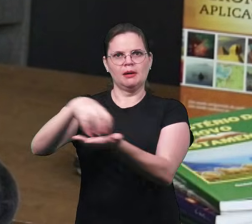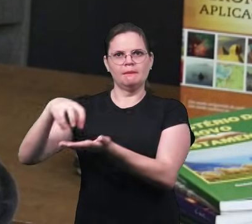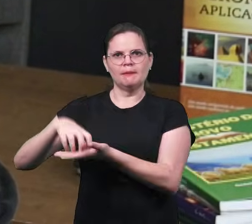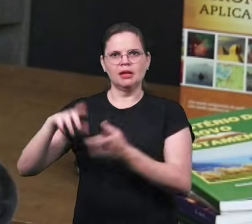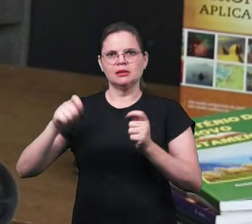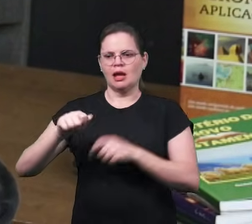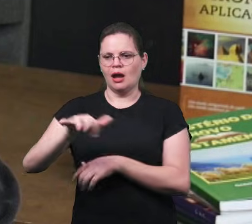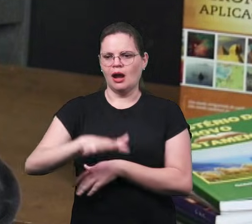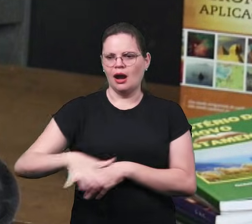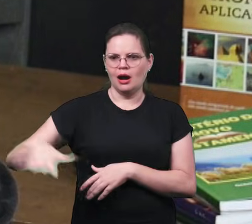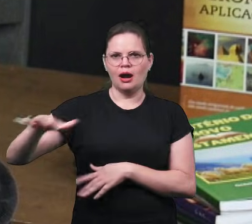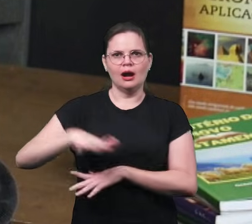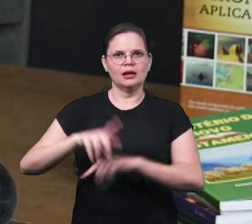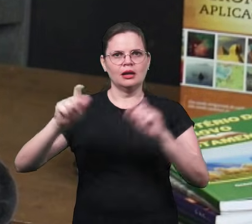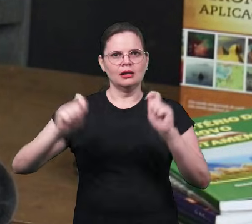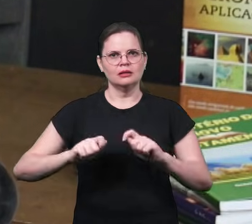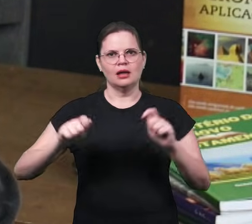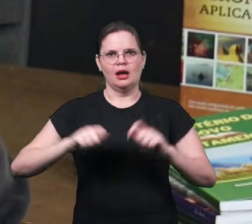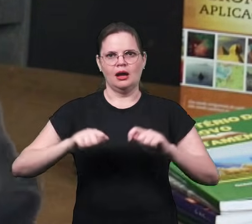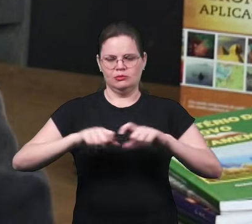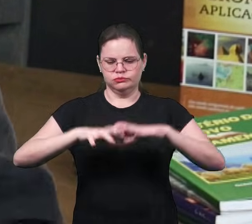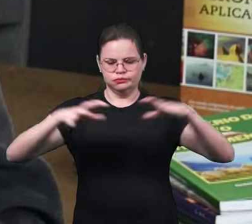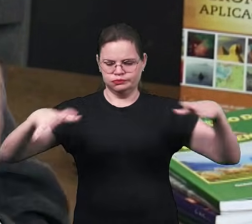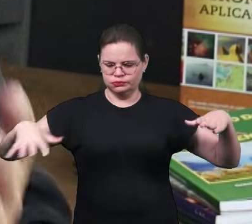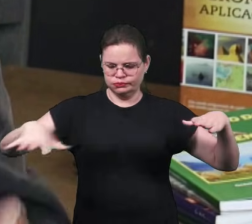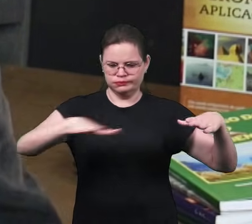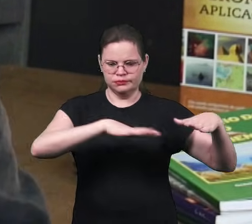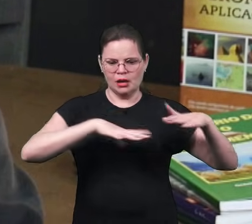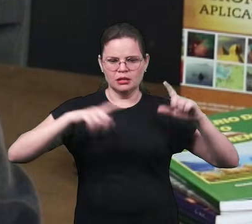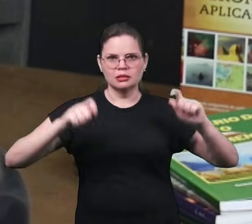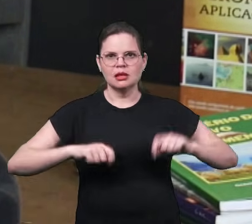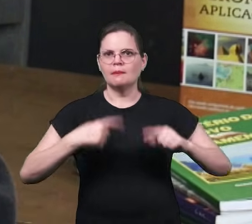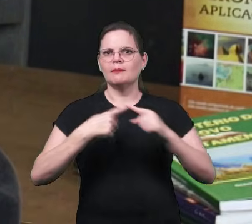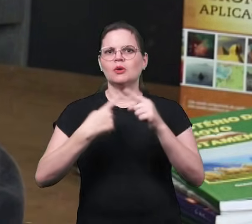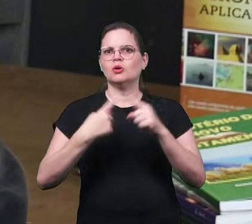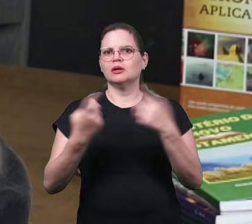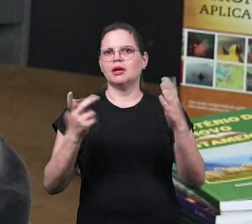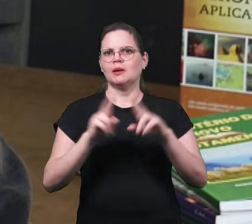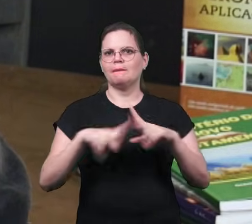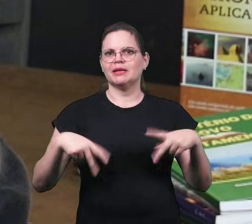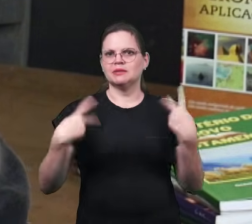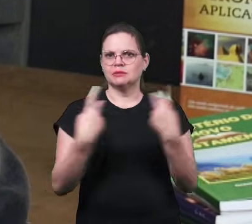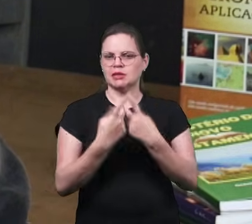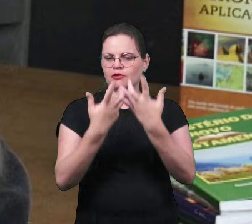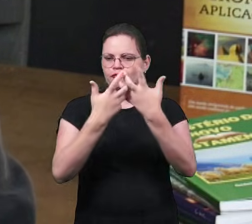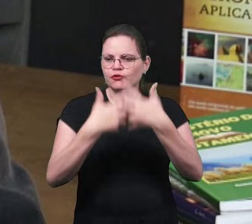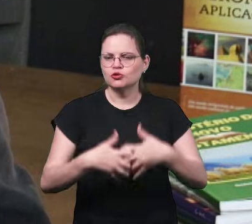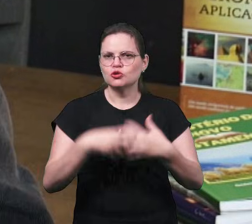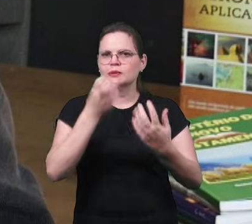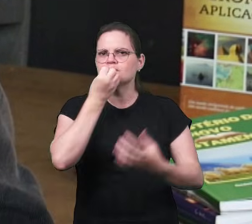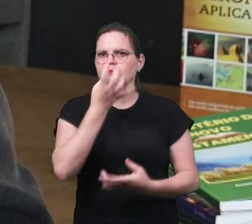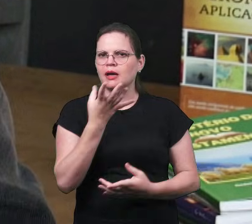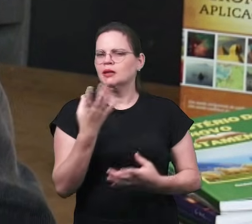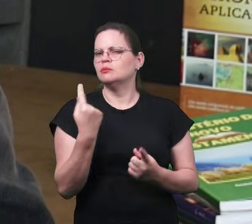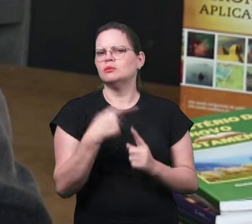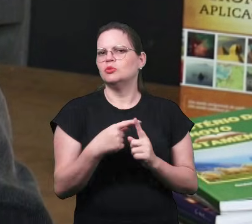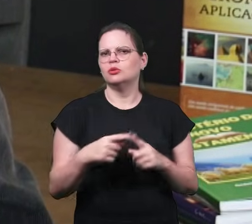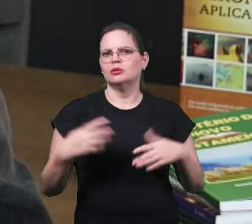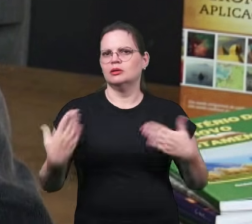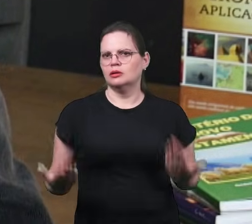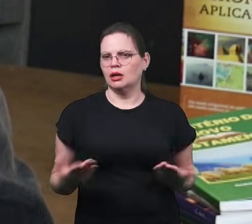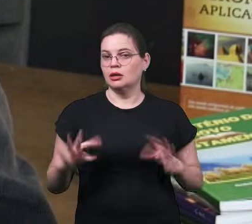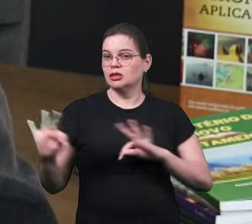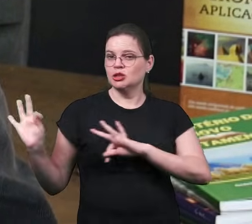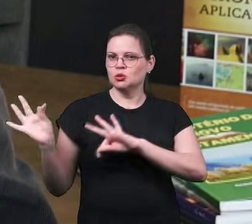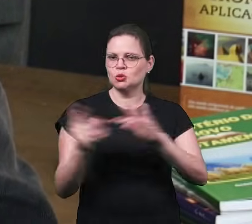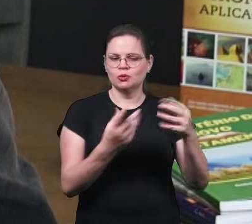áreas funcionam? As regiões funcionam? Por que o conselho presbiteral ele funciona, né, no